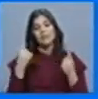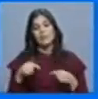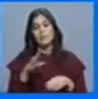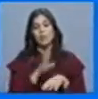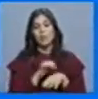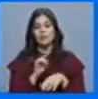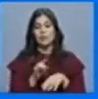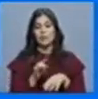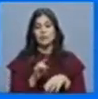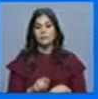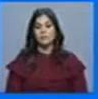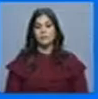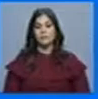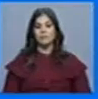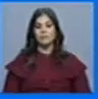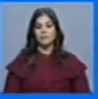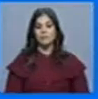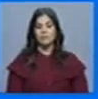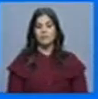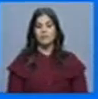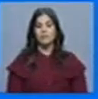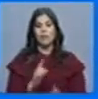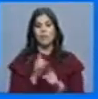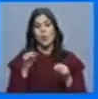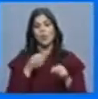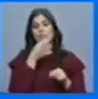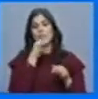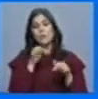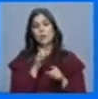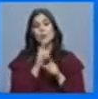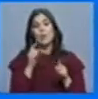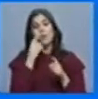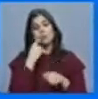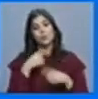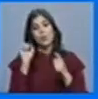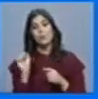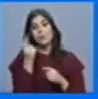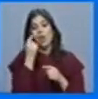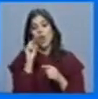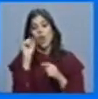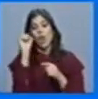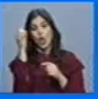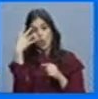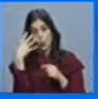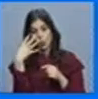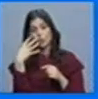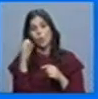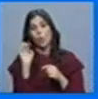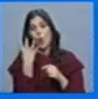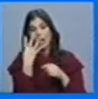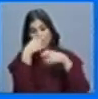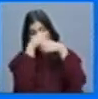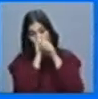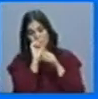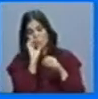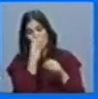portanto, porque é que nós assinalamos isto hoje? Porque foi mostrada a primeira luz, as primeiras observações feitas com estes 4 juntos, e